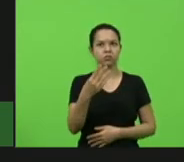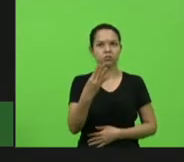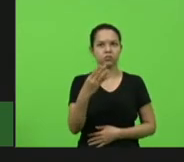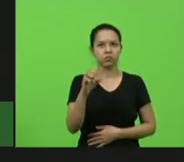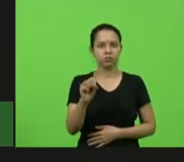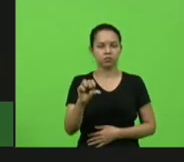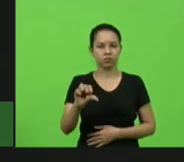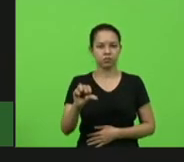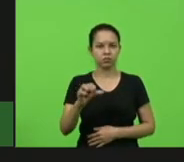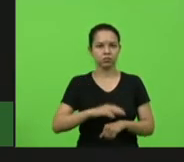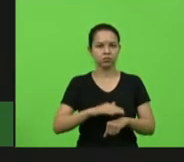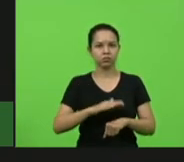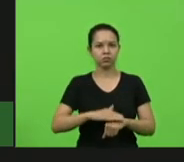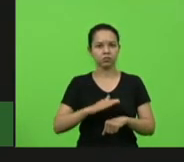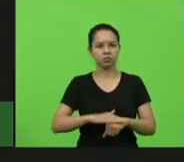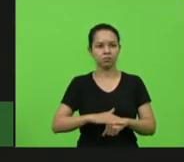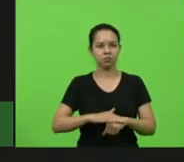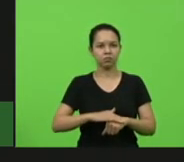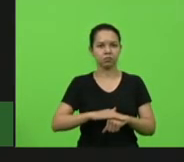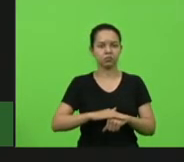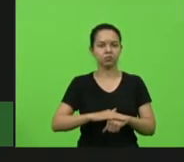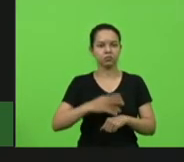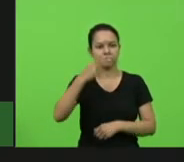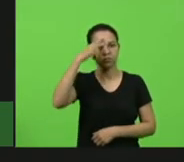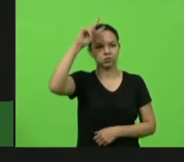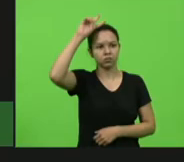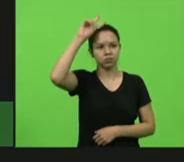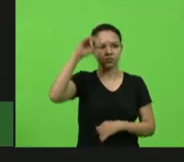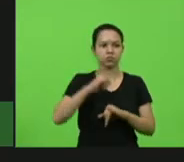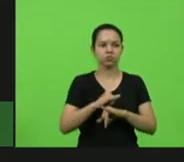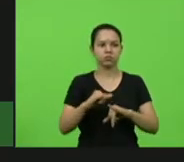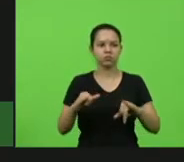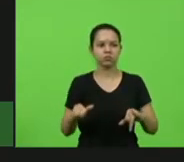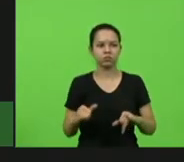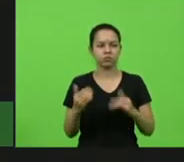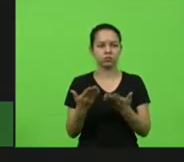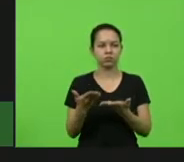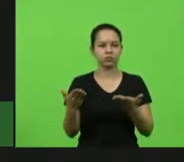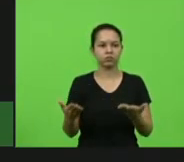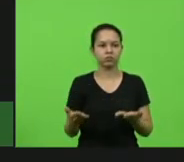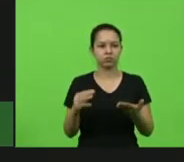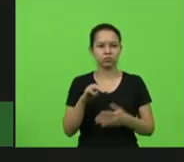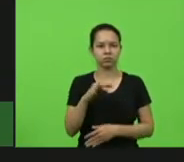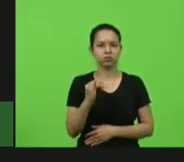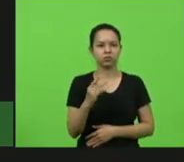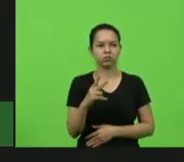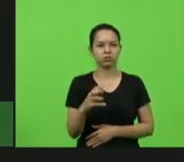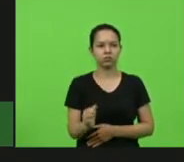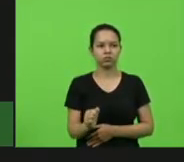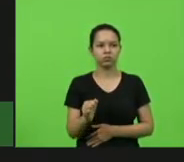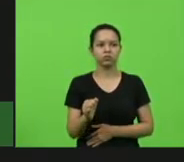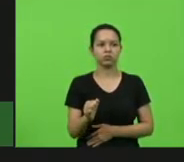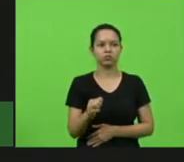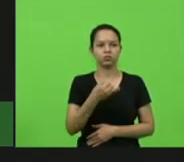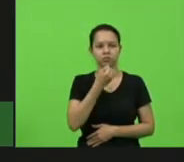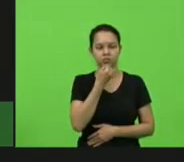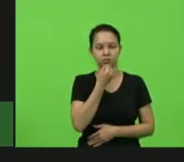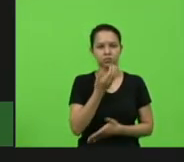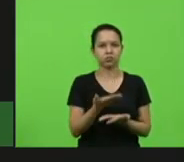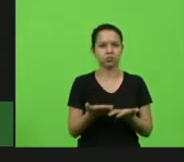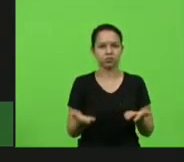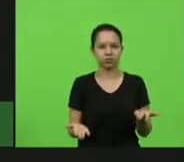autor deputado doutor Vicente Caro Preso, manifestando aos familiares do senhor Jairê Michel Engler, pesar pelo seu falecimento, em